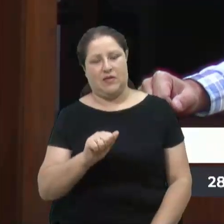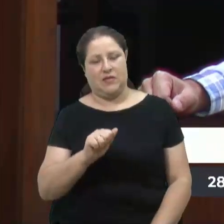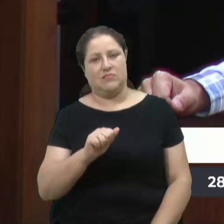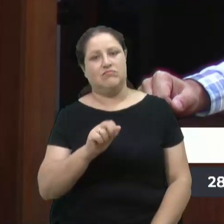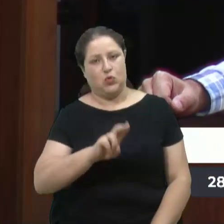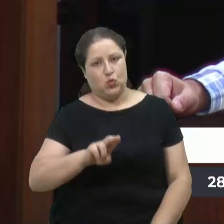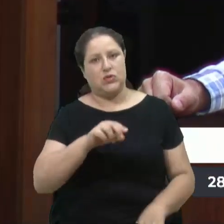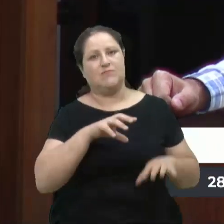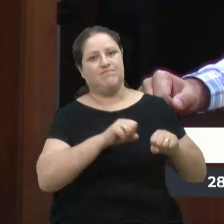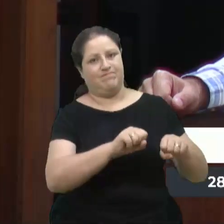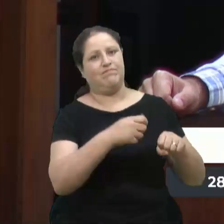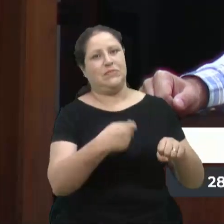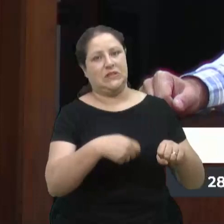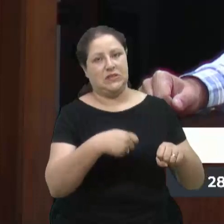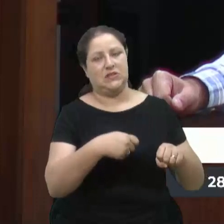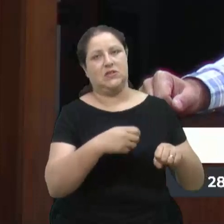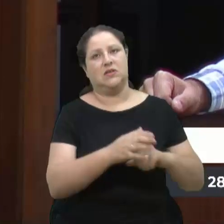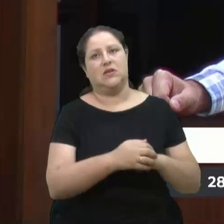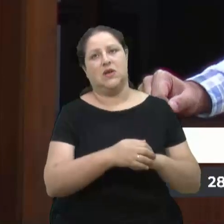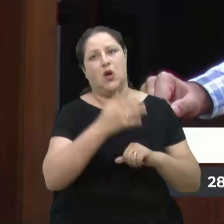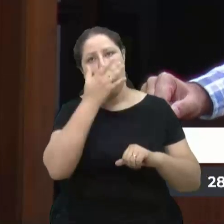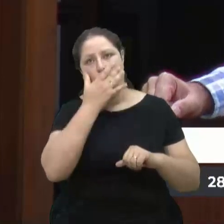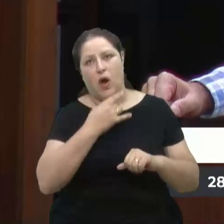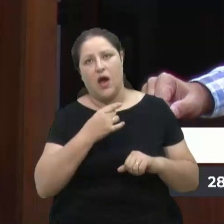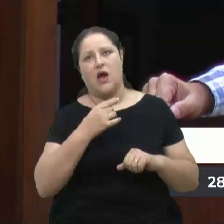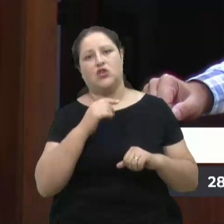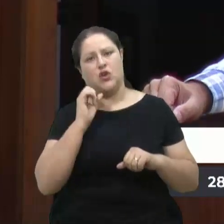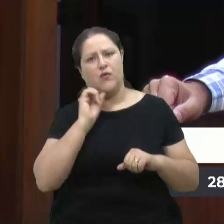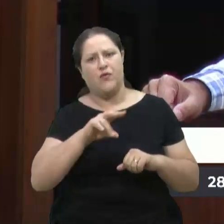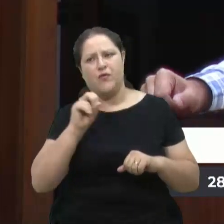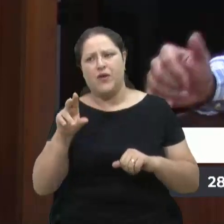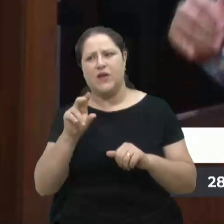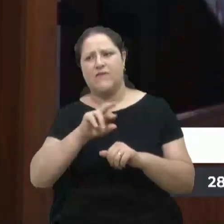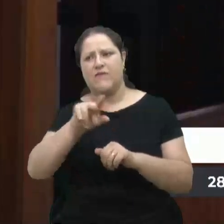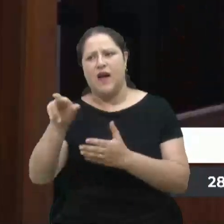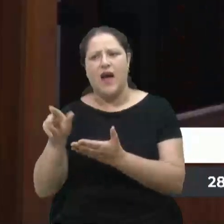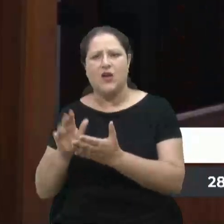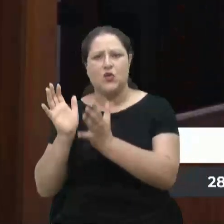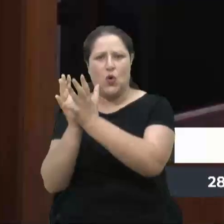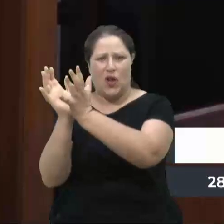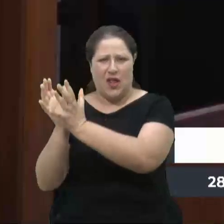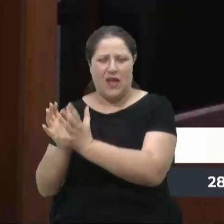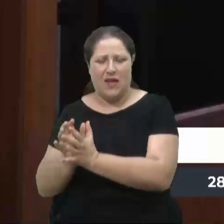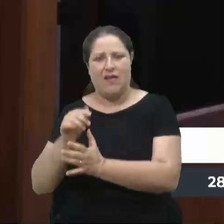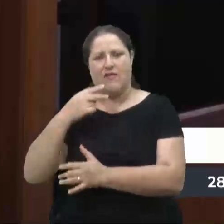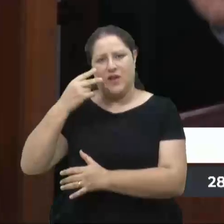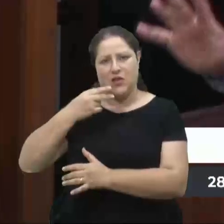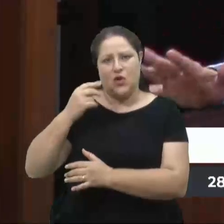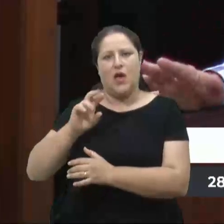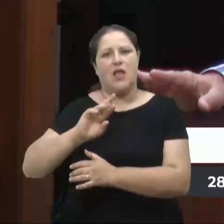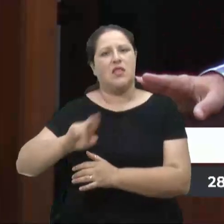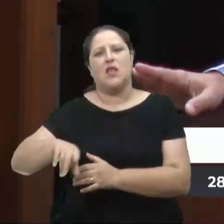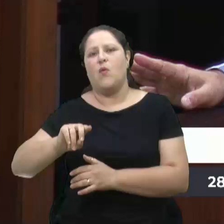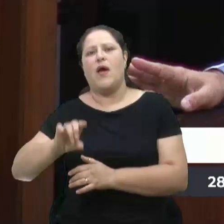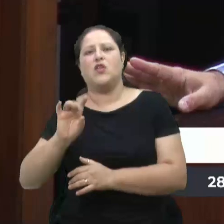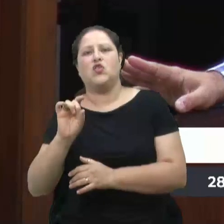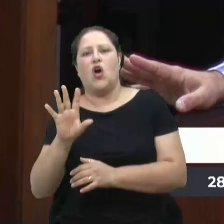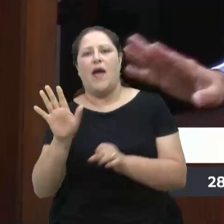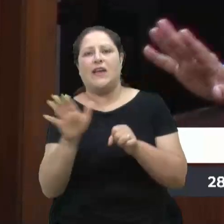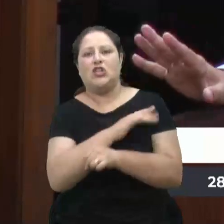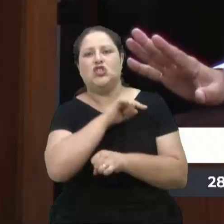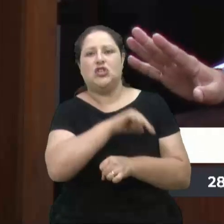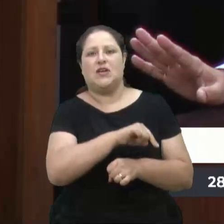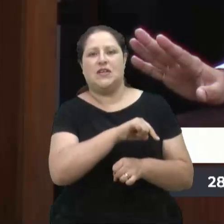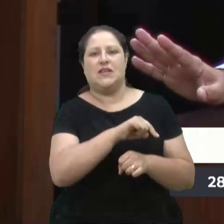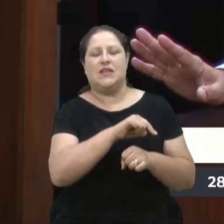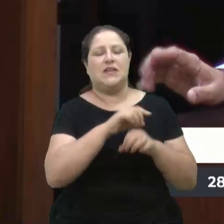porque acho que não é, e eu ouvi de vários colegas aqui, não é simplesmente entupir a Maesa de secretaria,